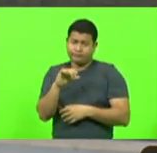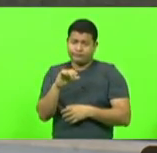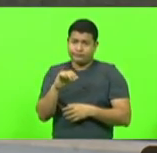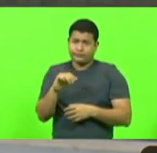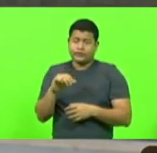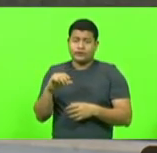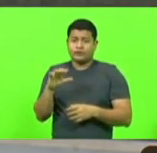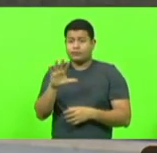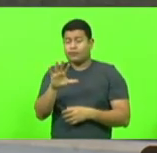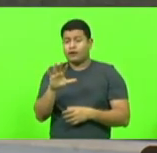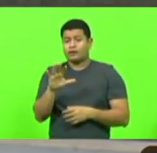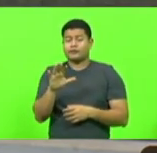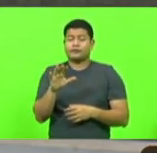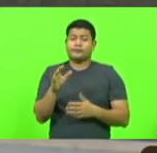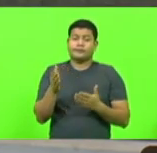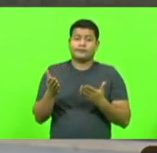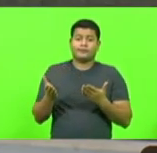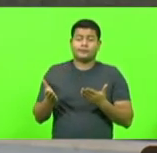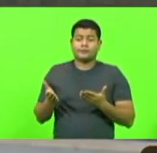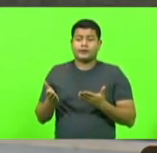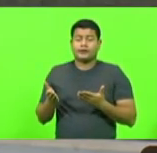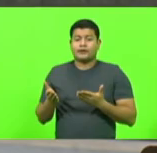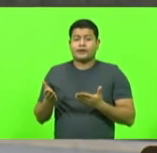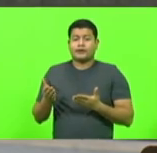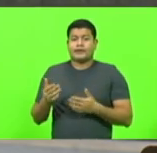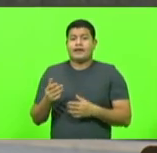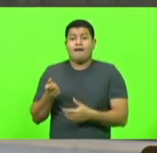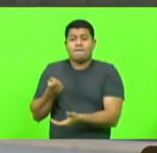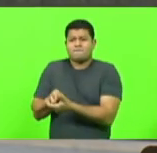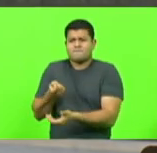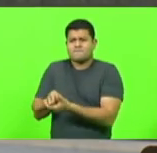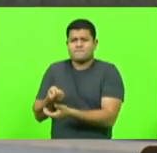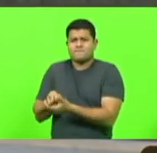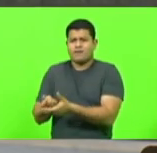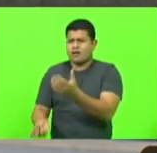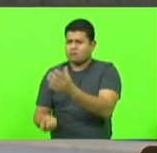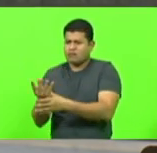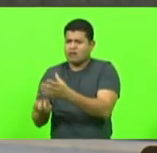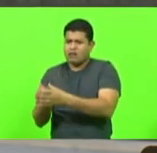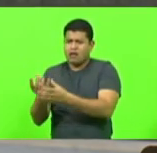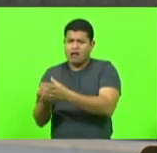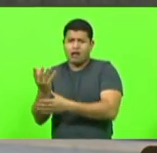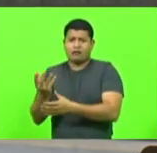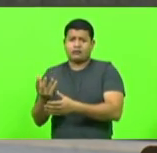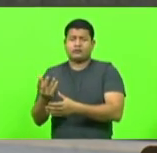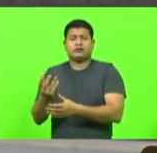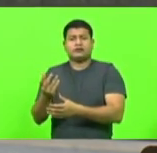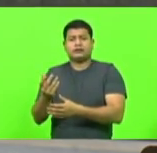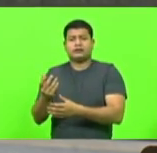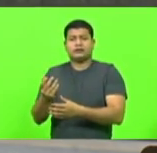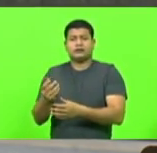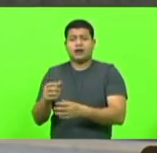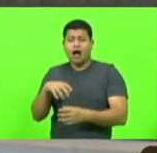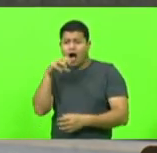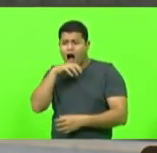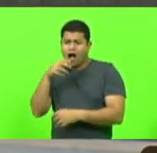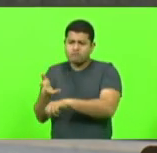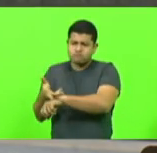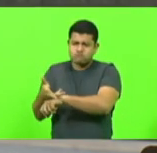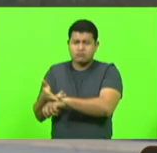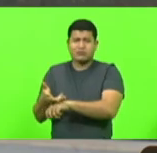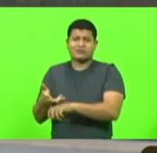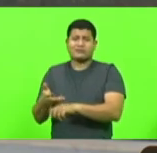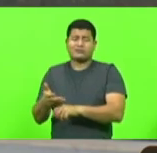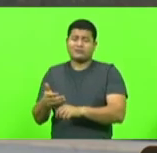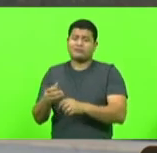tal, mas a exigência da produtividade acaba que está